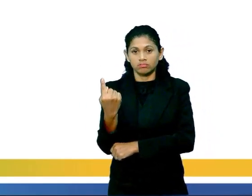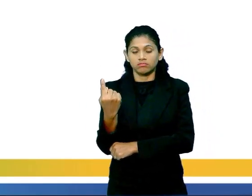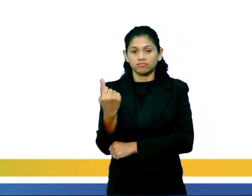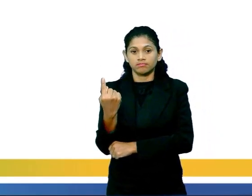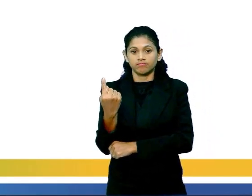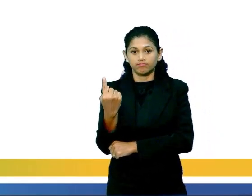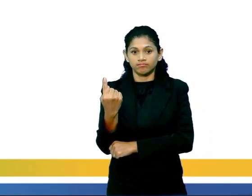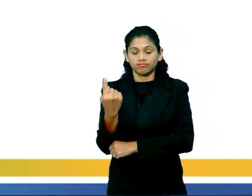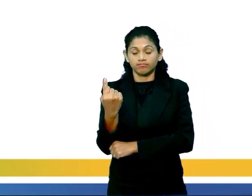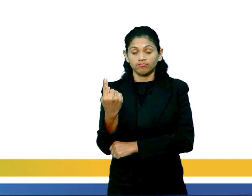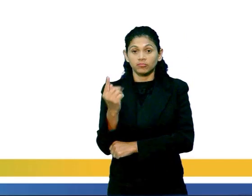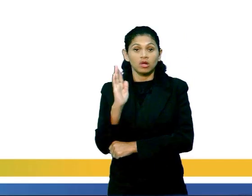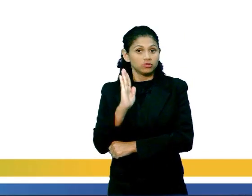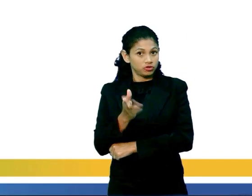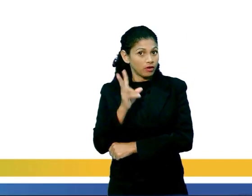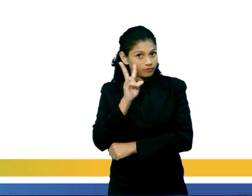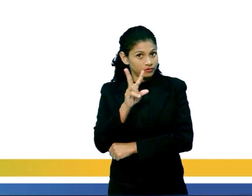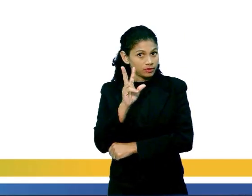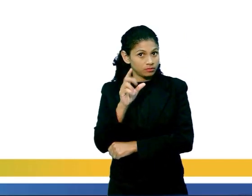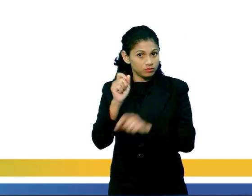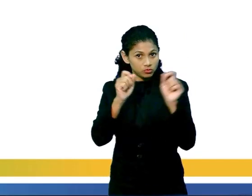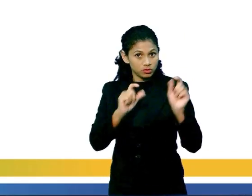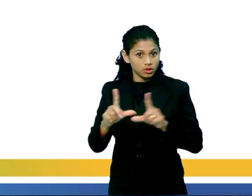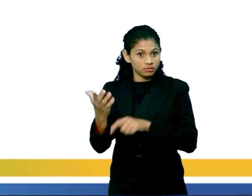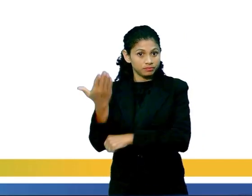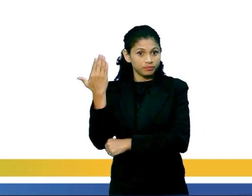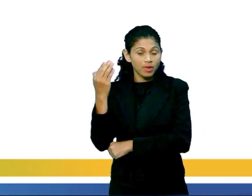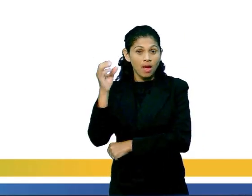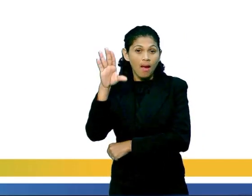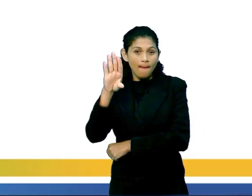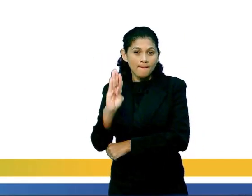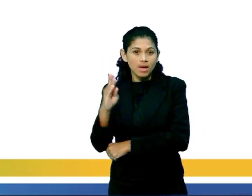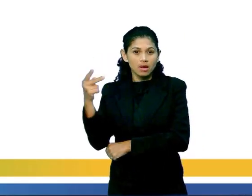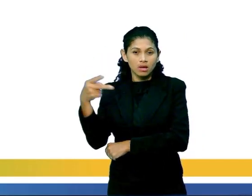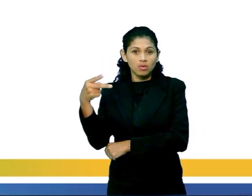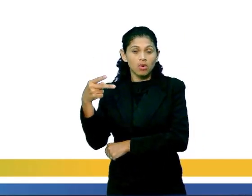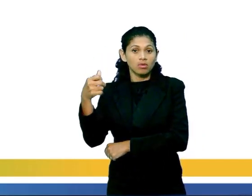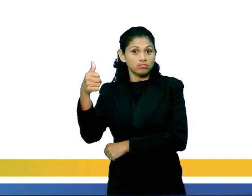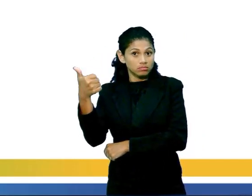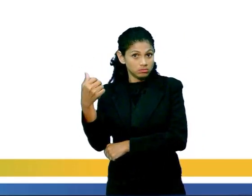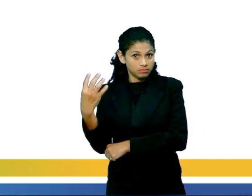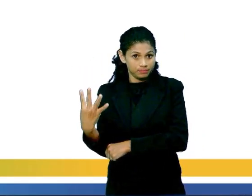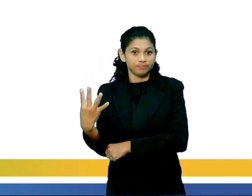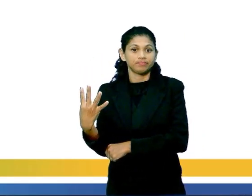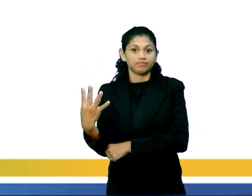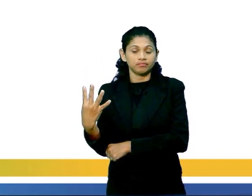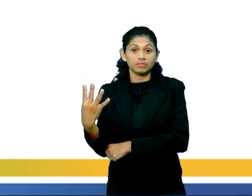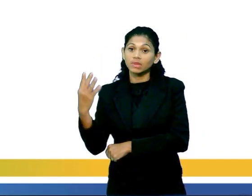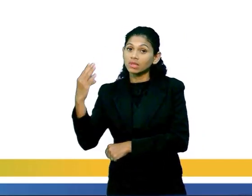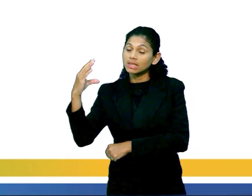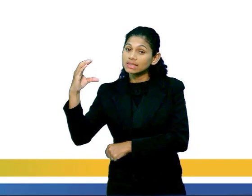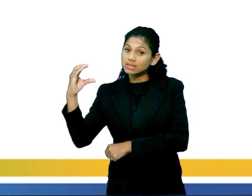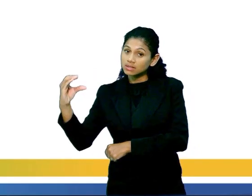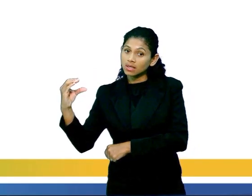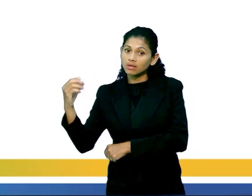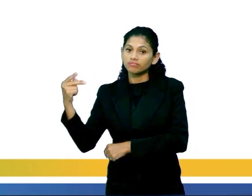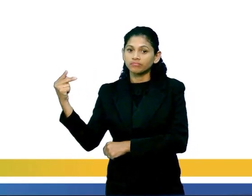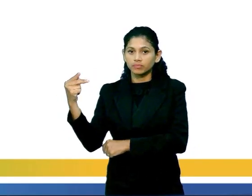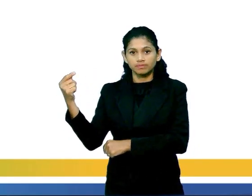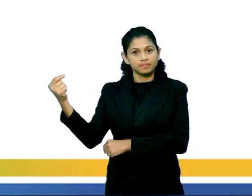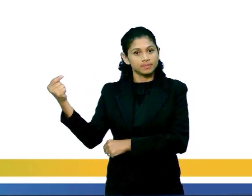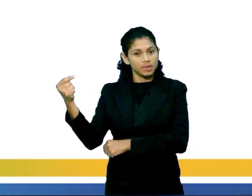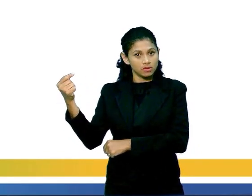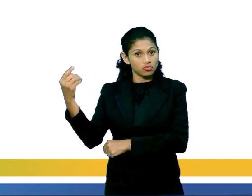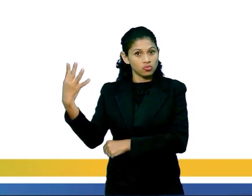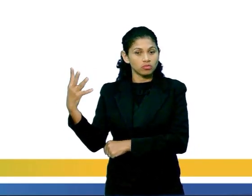no slide anterior. O B é igual a 14 e o C é menos 45. E aí é só